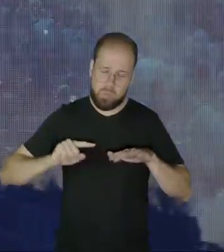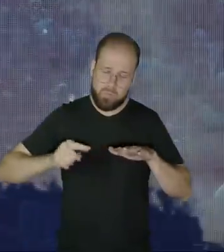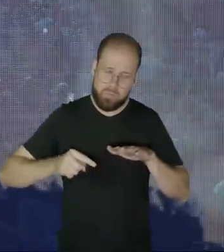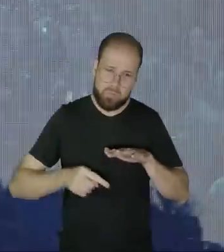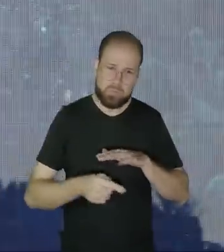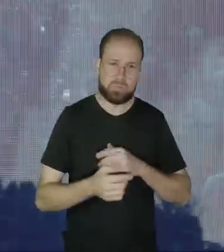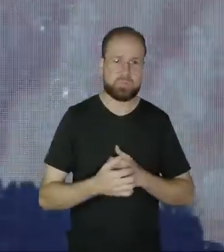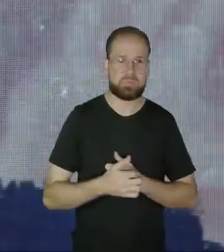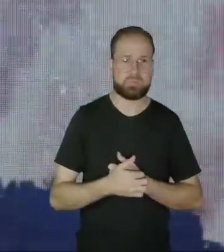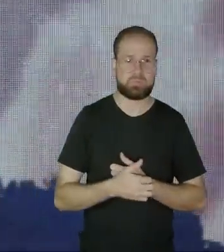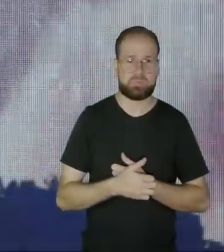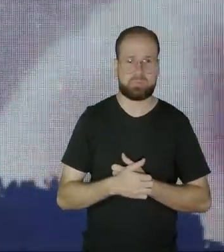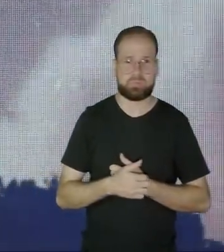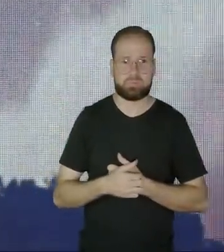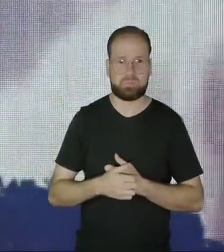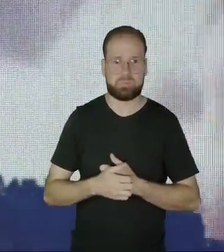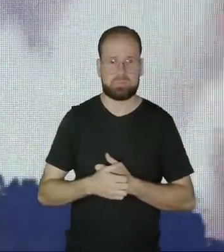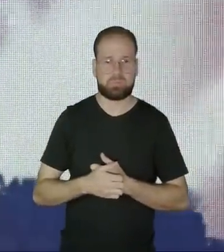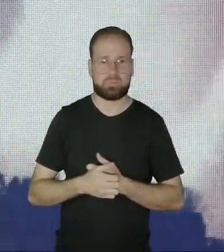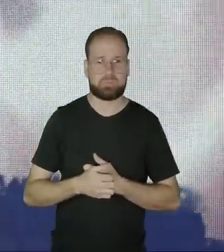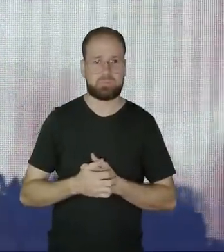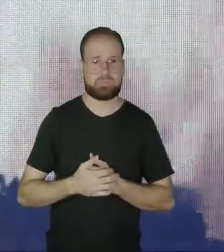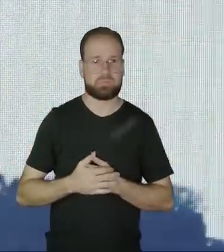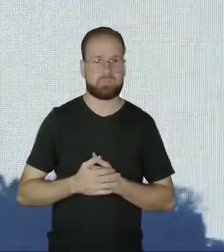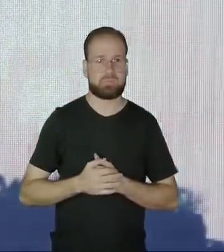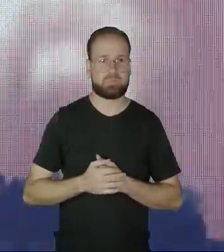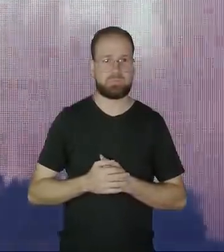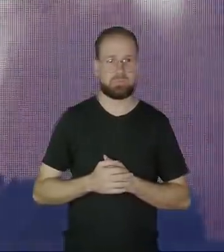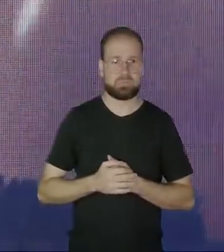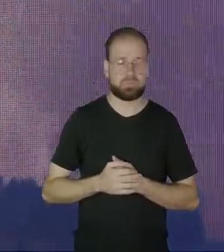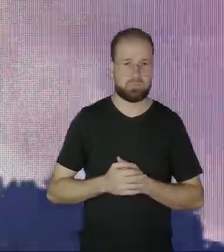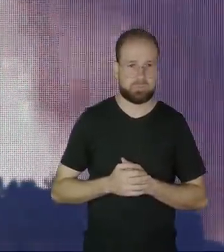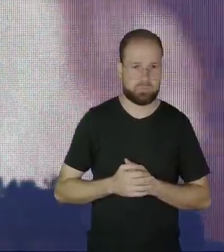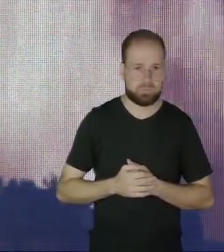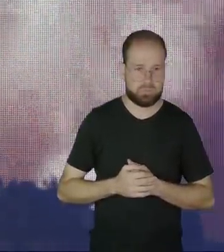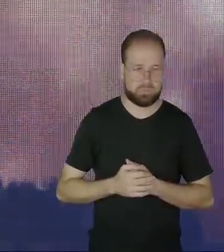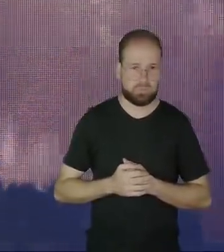é digno que a esposa